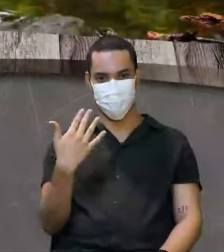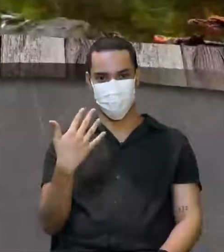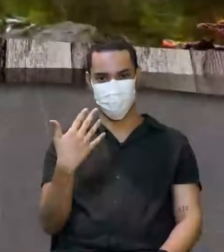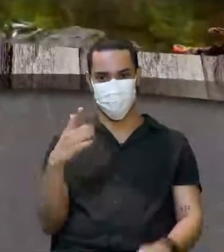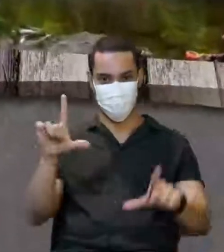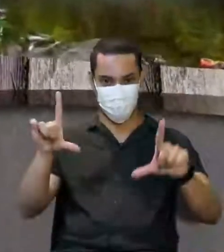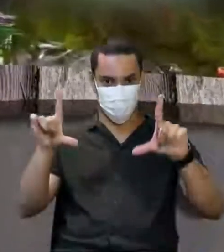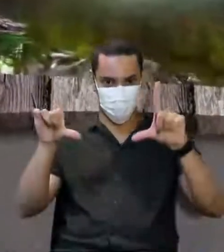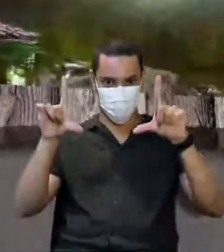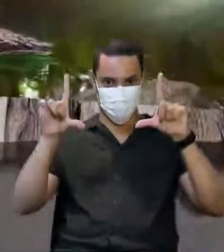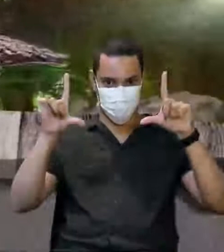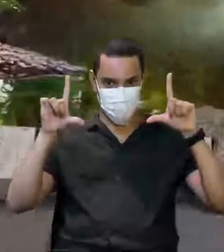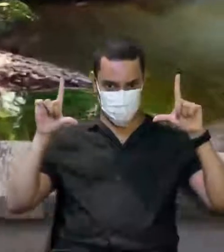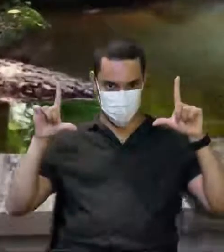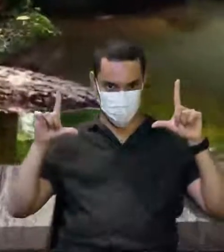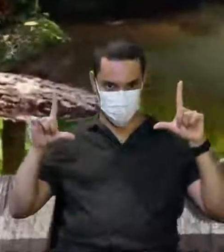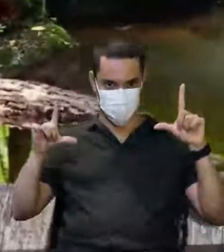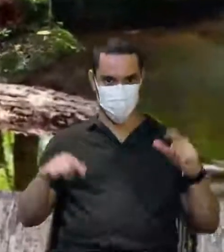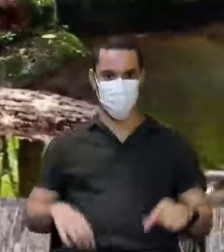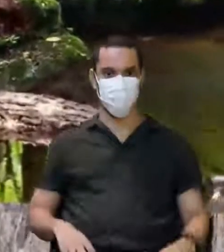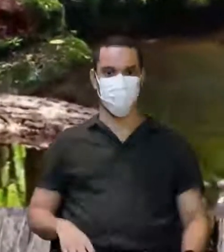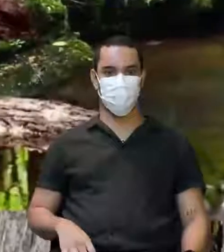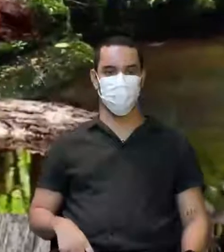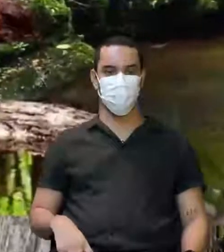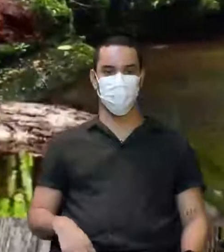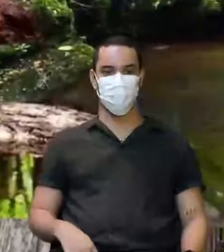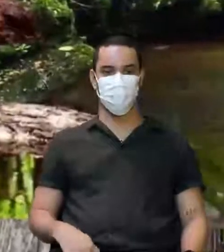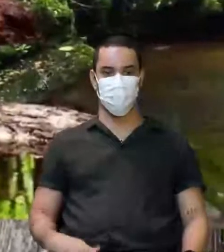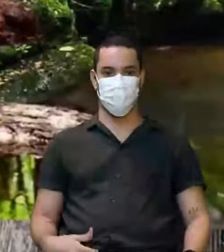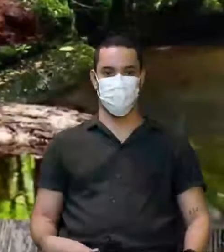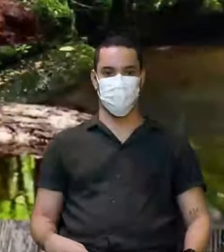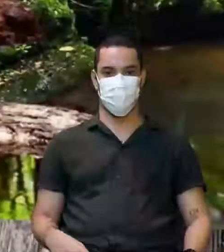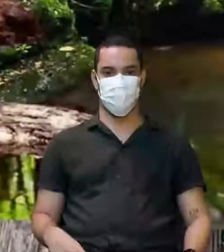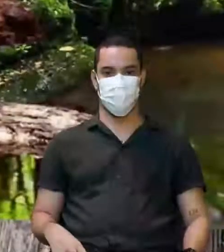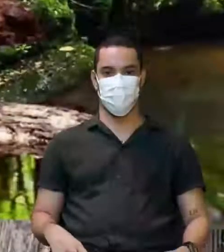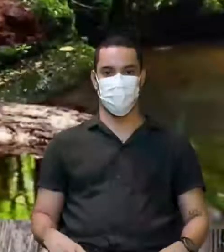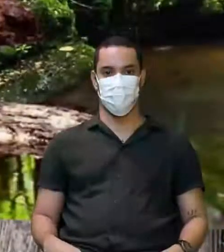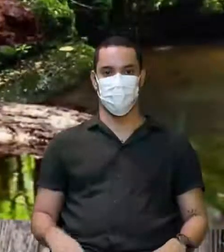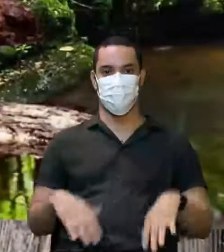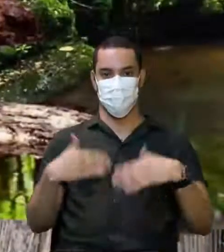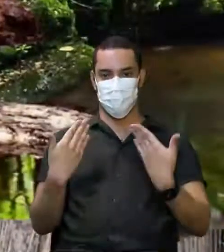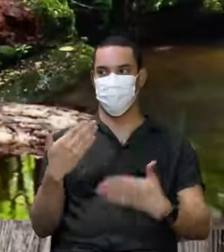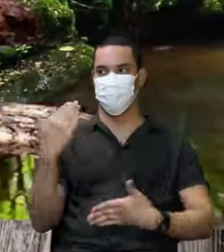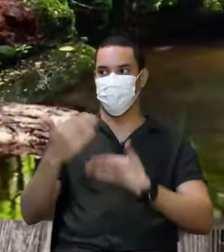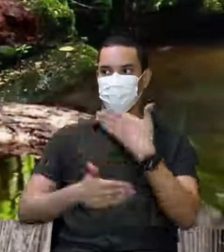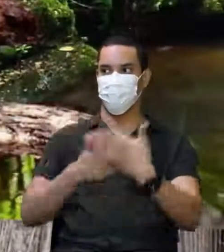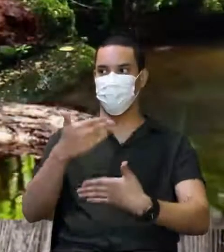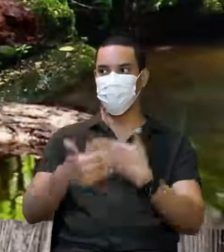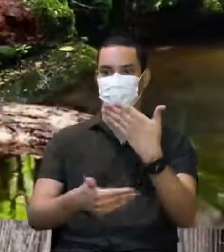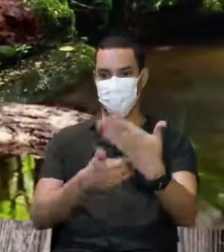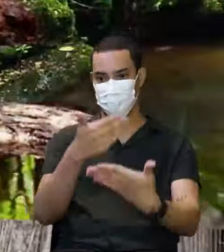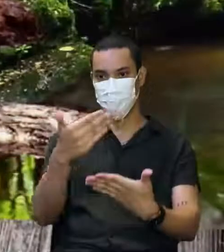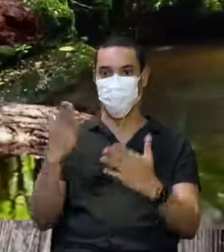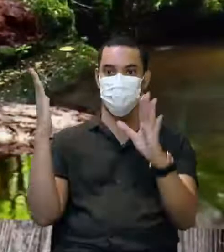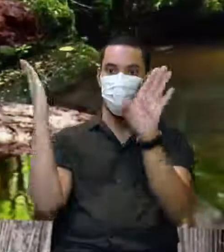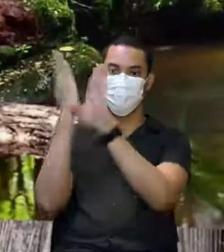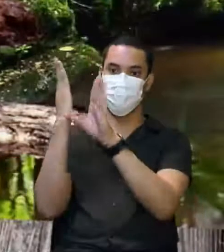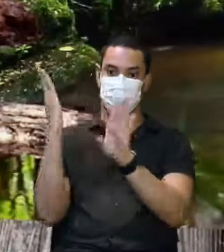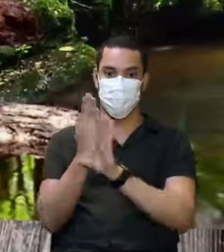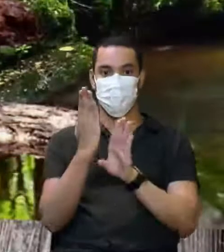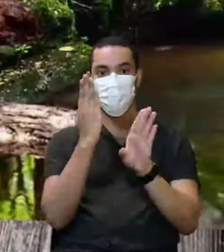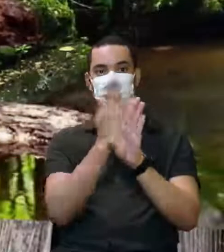vem um pouquinho, ai. Então, ao longo desse processo aí, eles foram